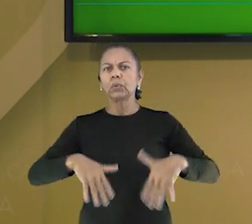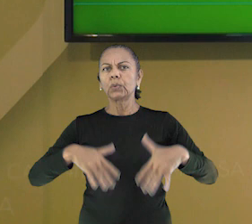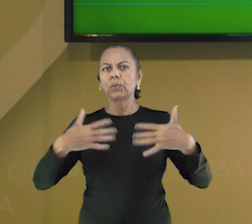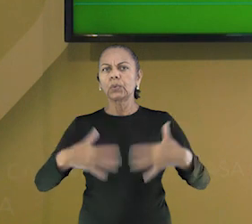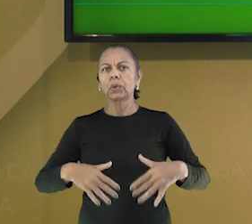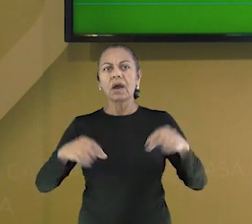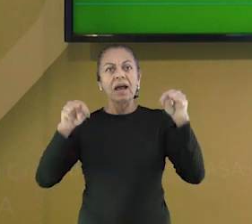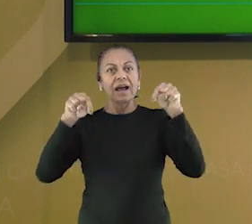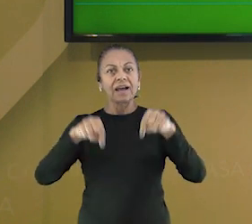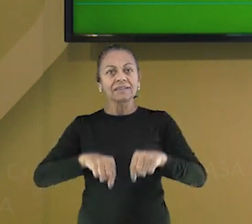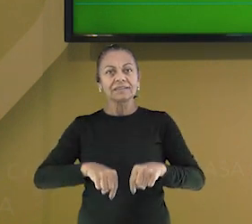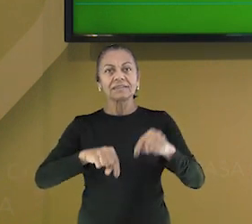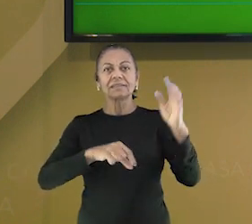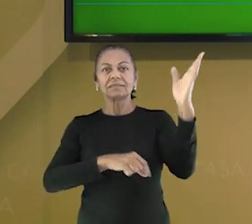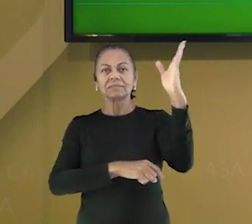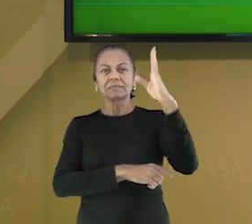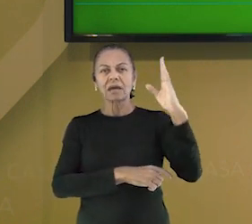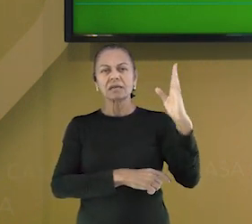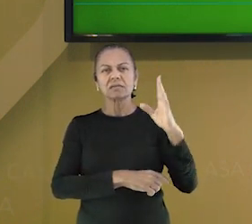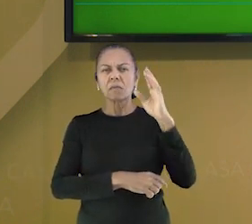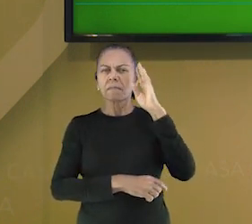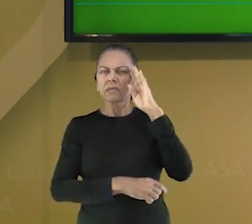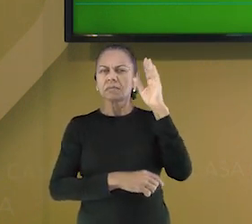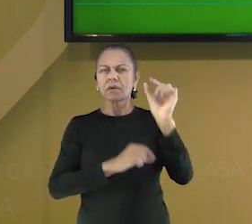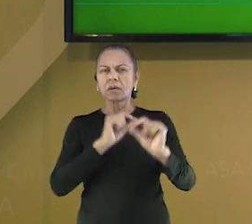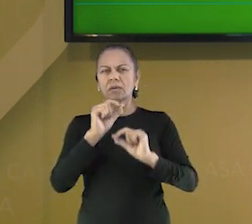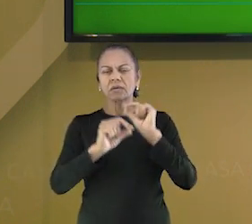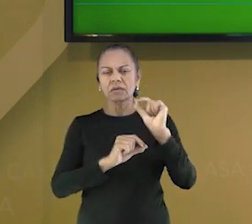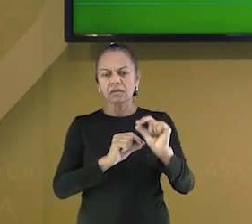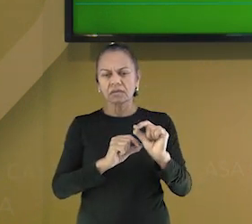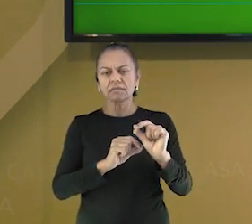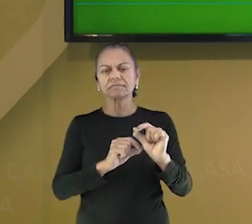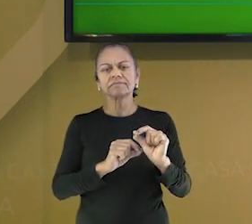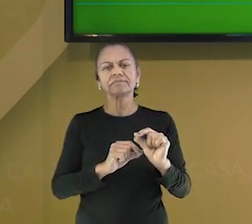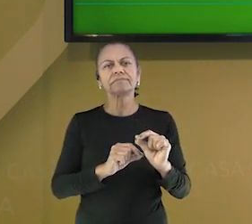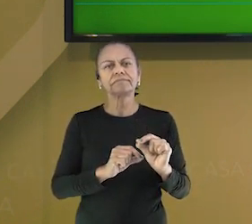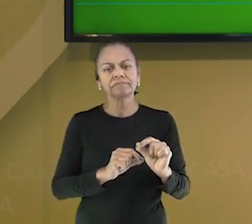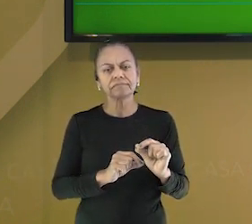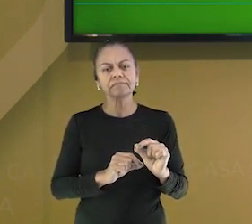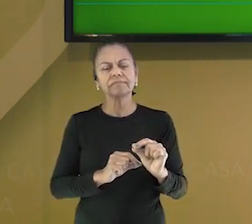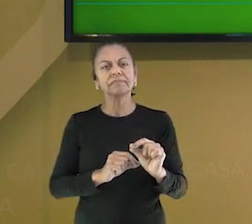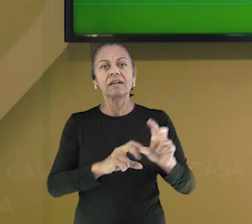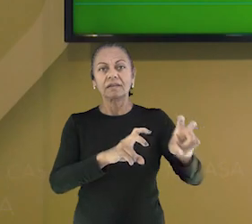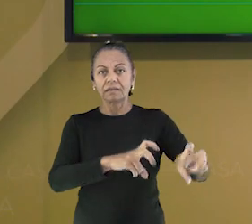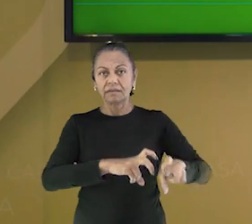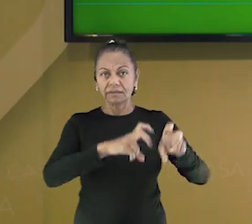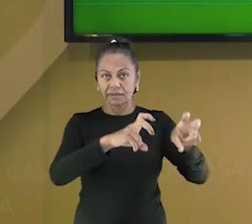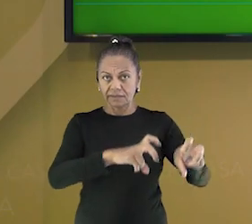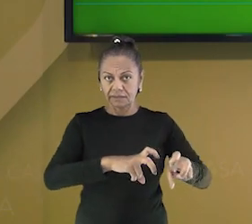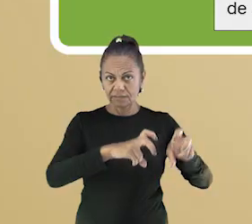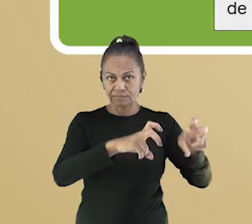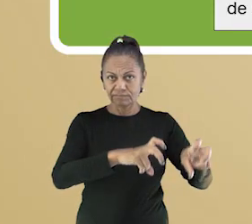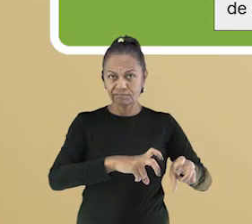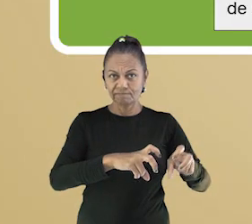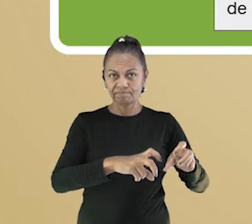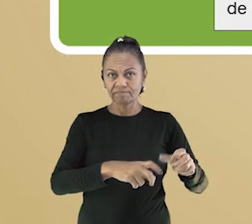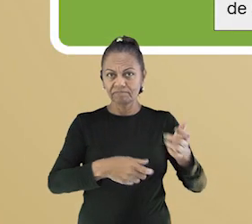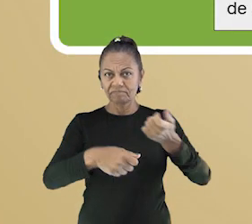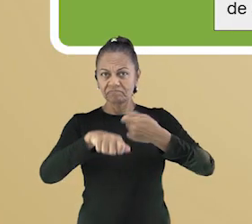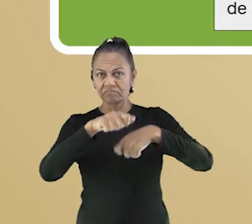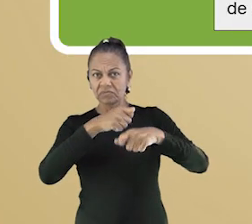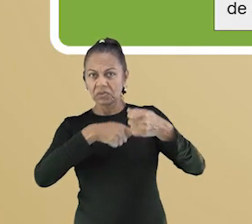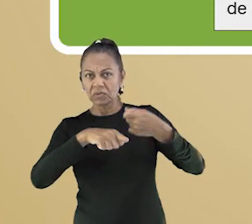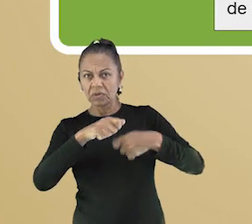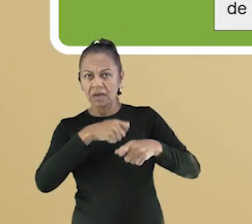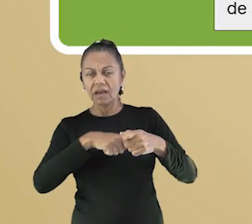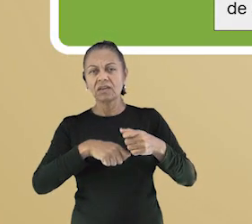causa principal do desmatamento acelerado da vegetação é o crescimento da prática agropecuária. O aumento das